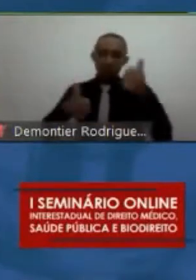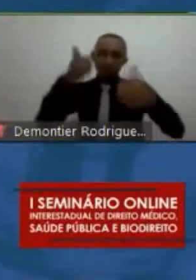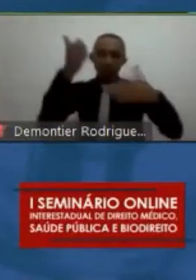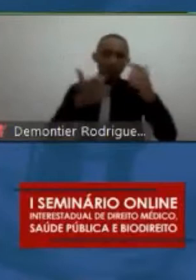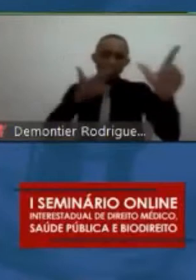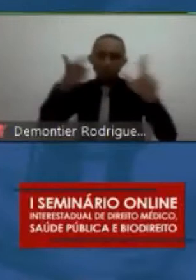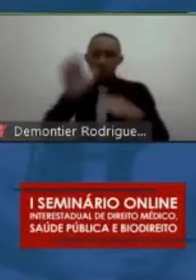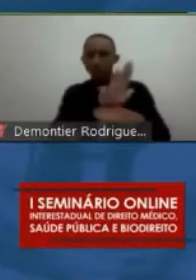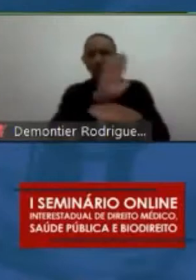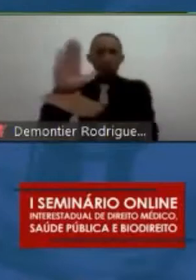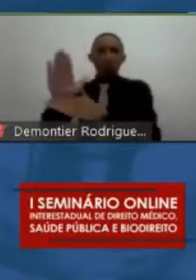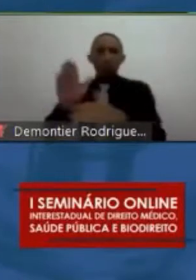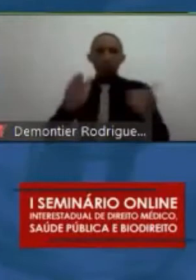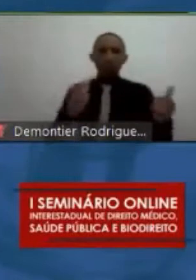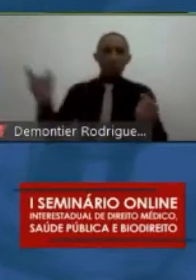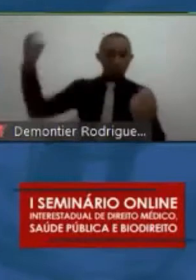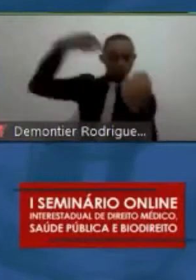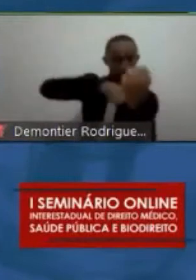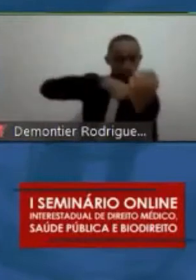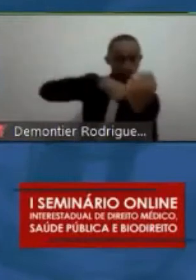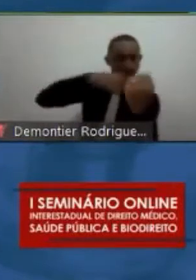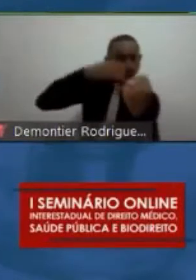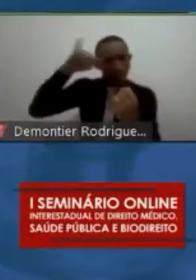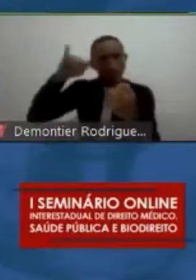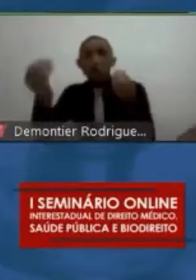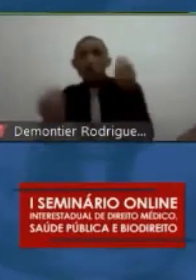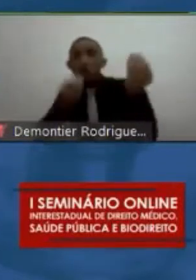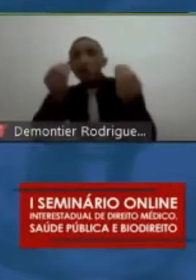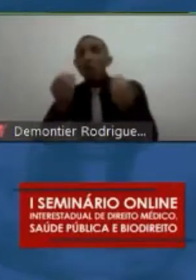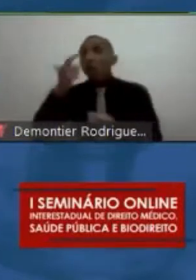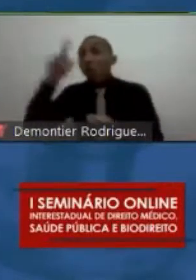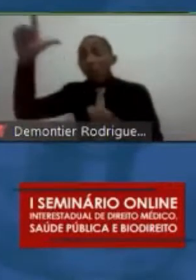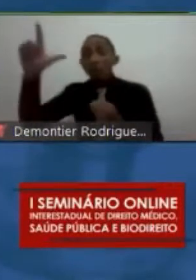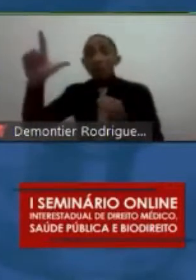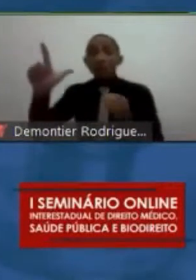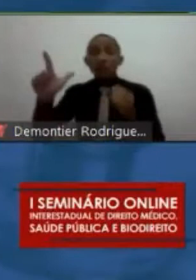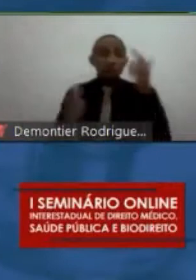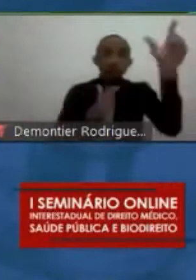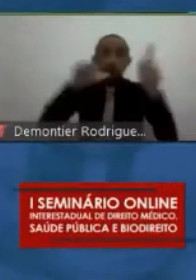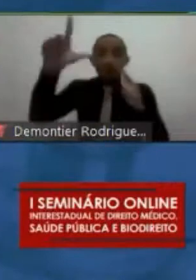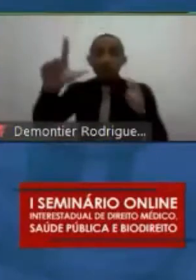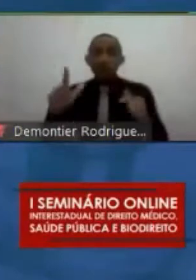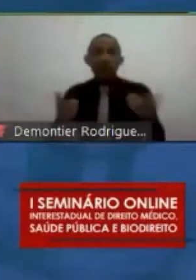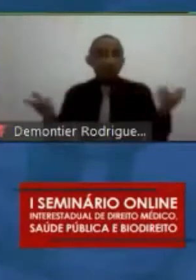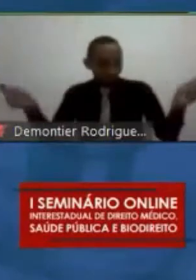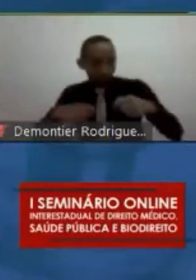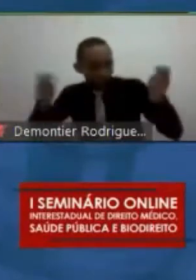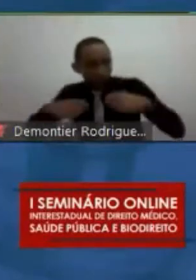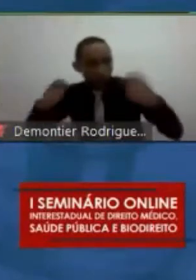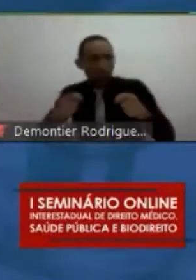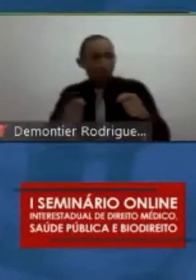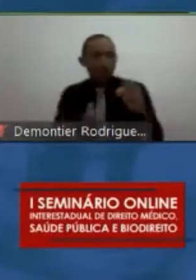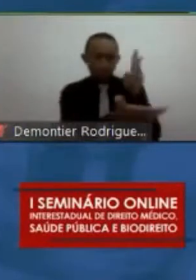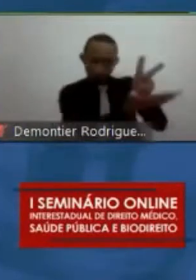terapêuticas nas hemotransfusões e como é que isso pode se encarar como um desafio positivo, em especial no tempo